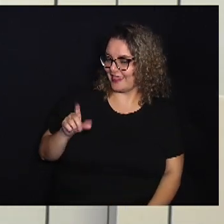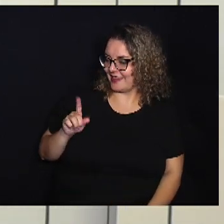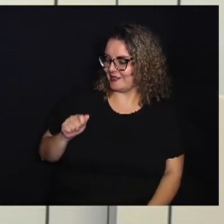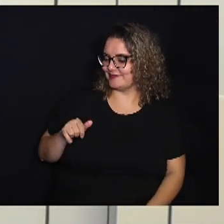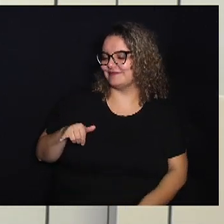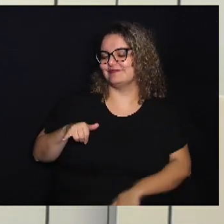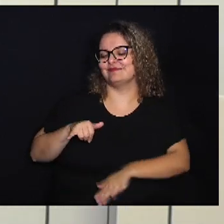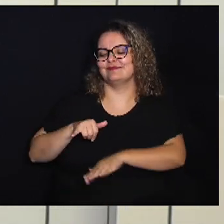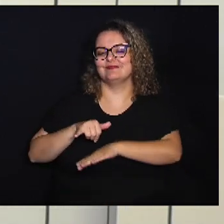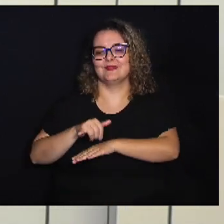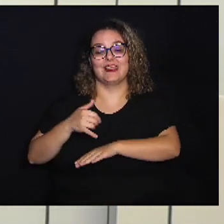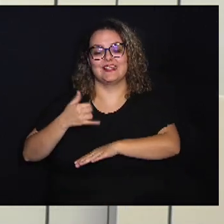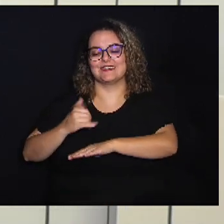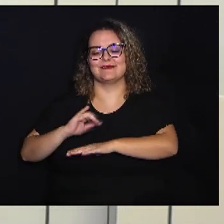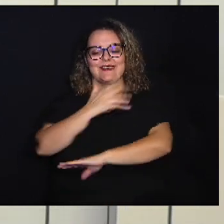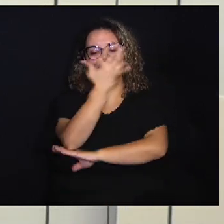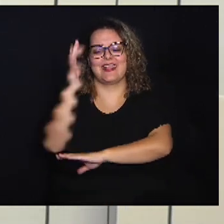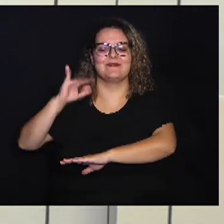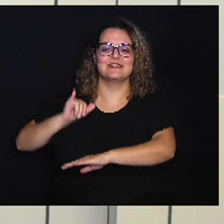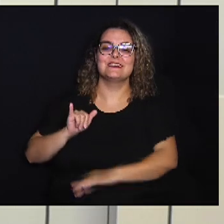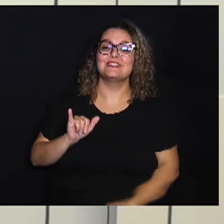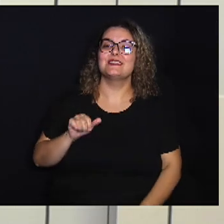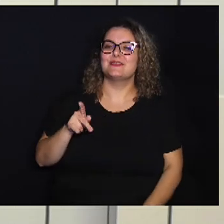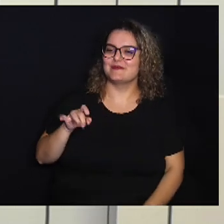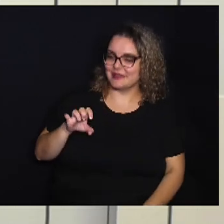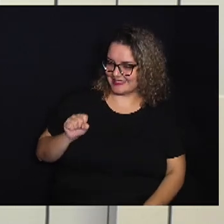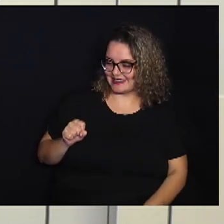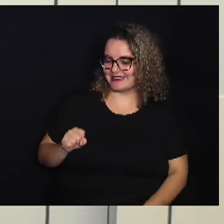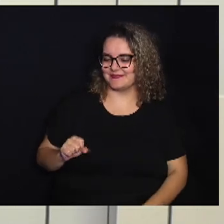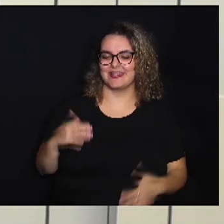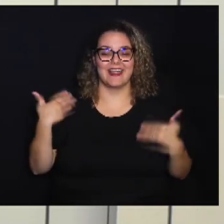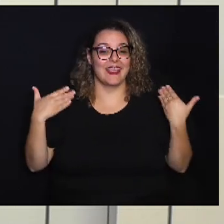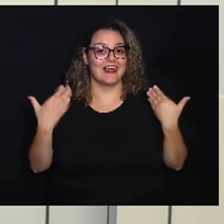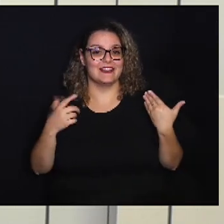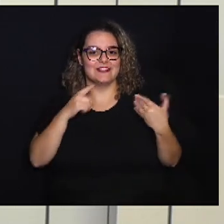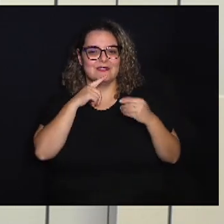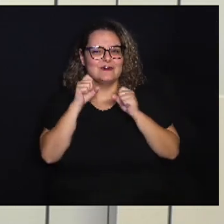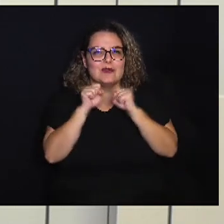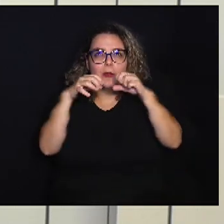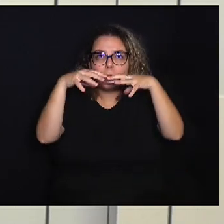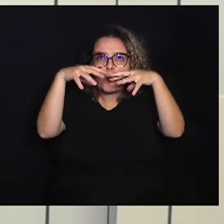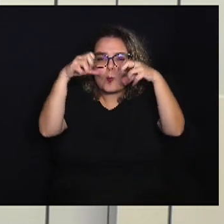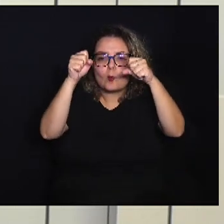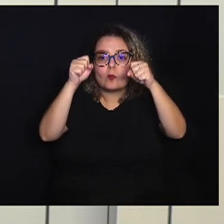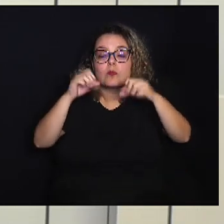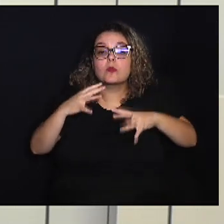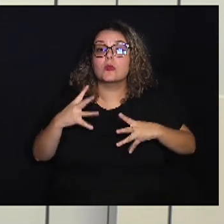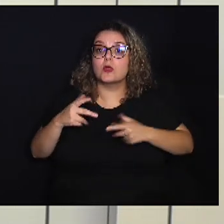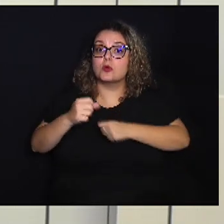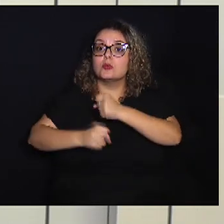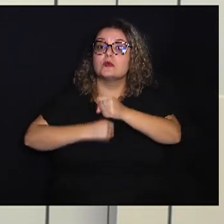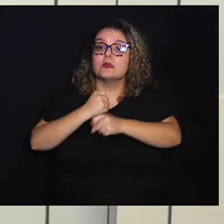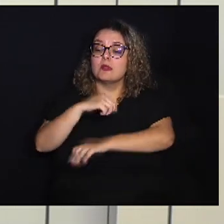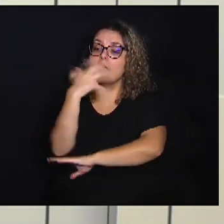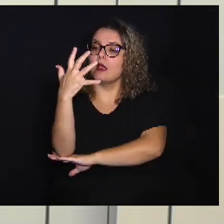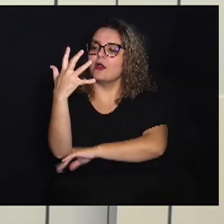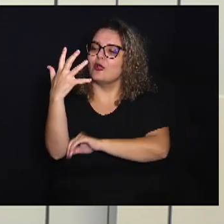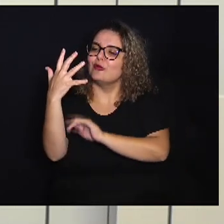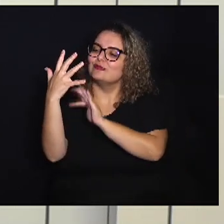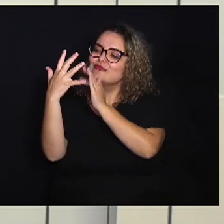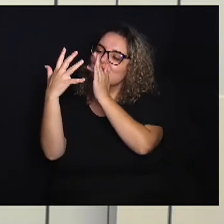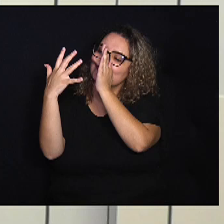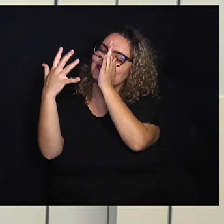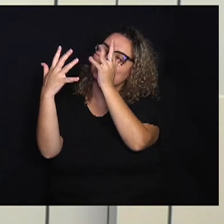para alegrar os nossos dias. Junto com o inverno e o tempo seco, todo ano eles florescem